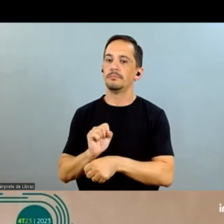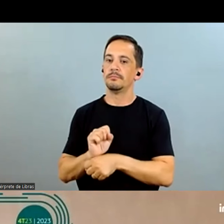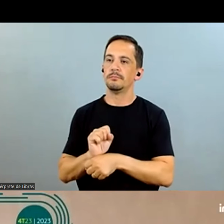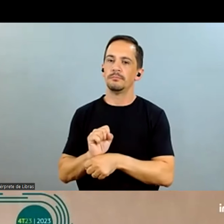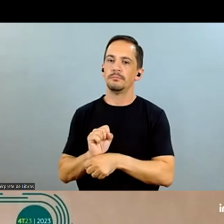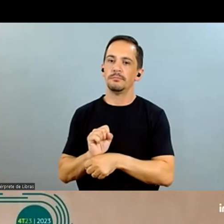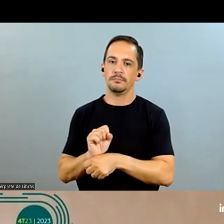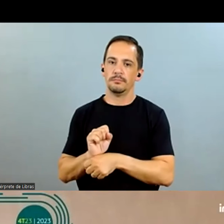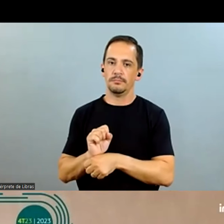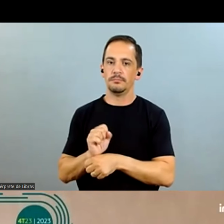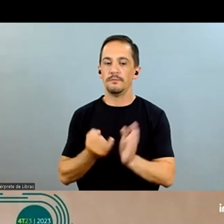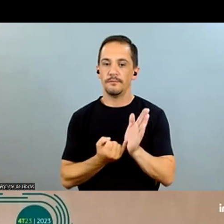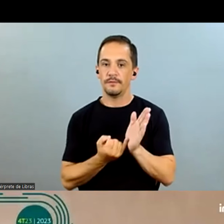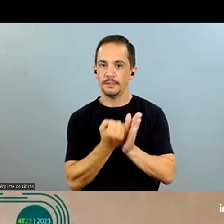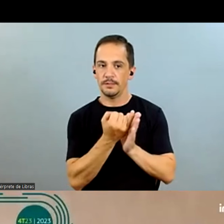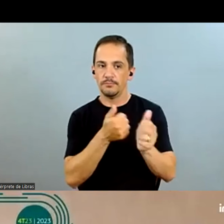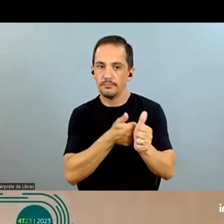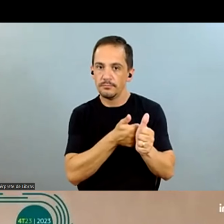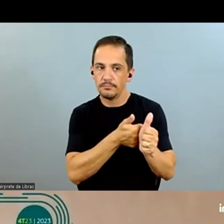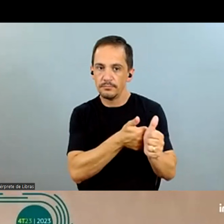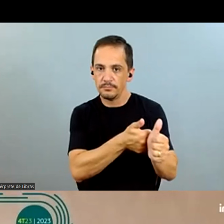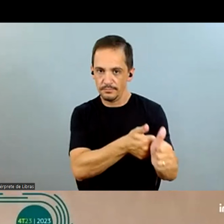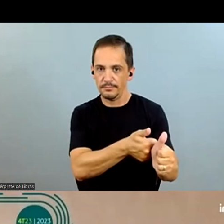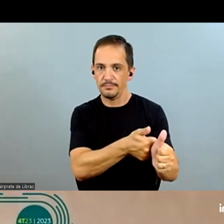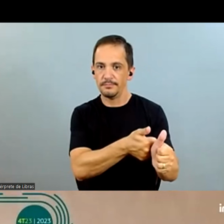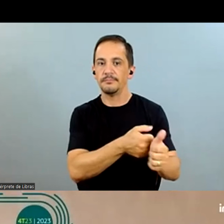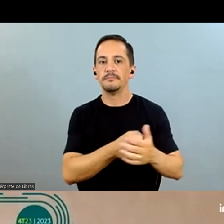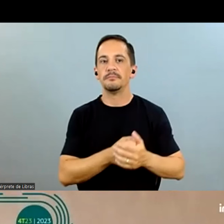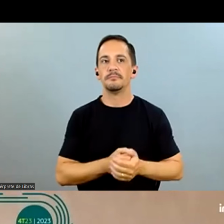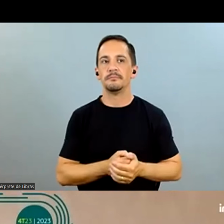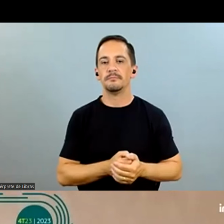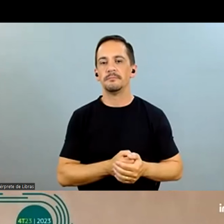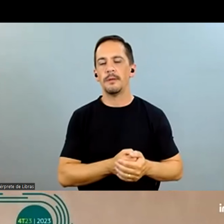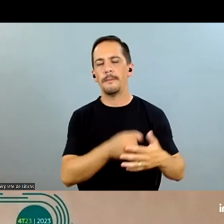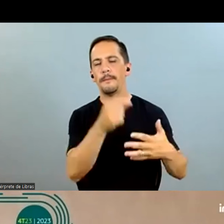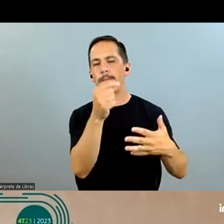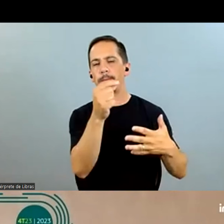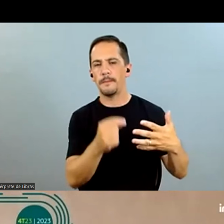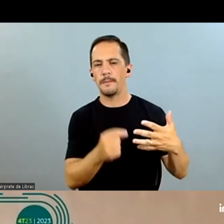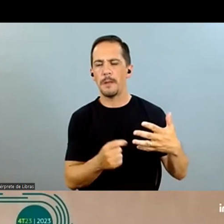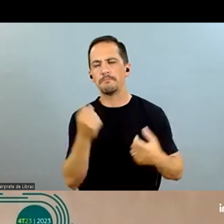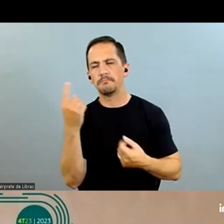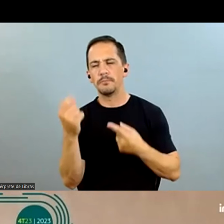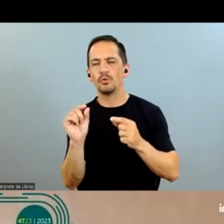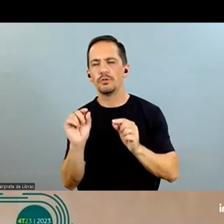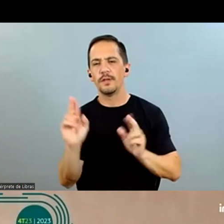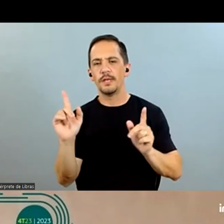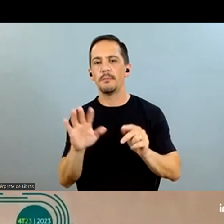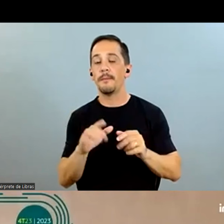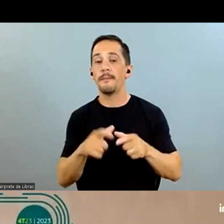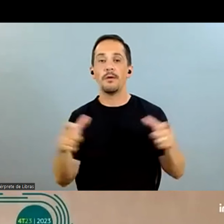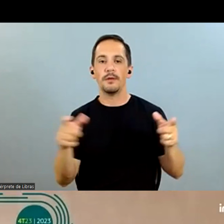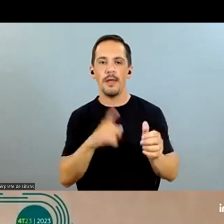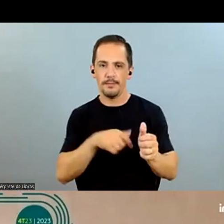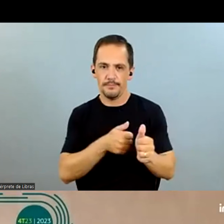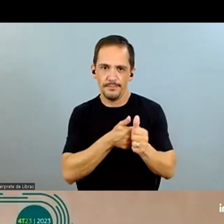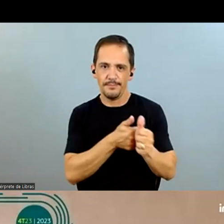com a inflação com algumas eh com algumas alguns pontos aí algumas ressalvas Mas no geral em linha com a inflação e e tua